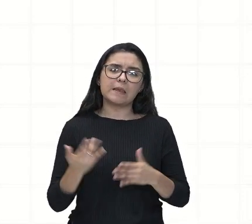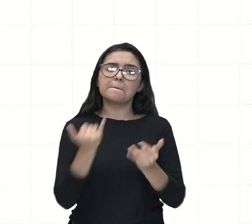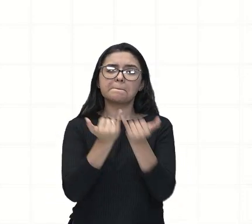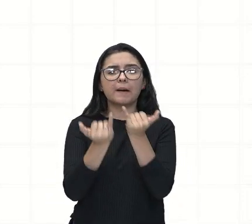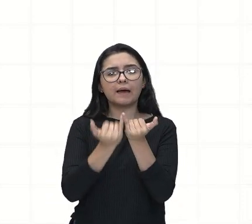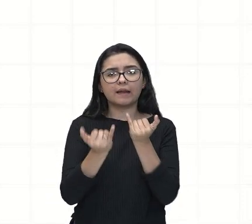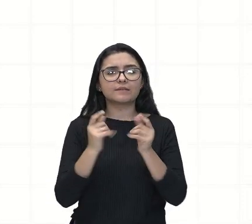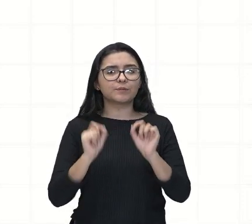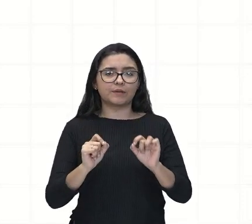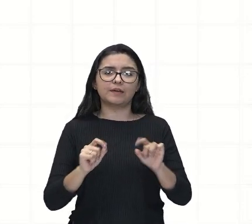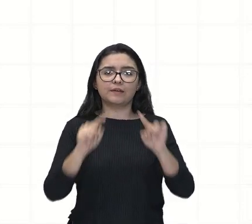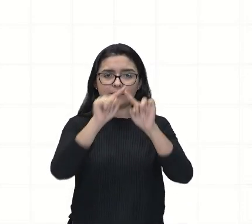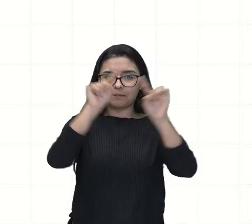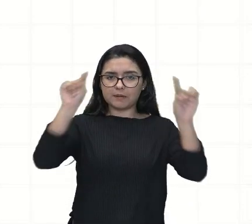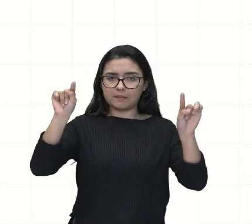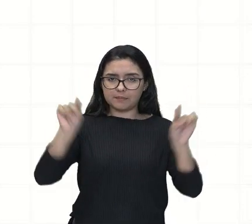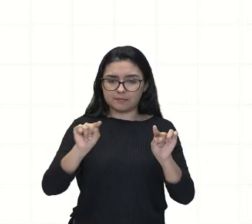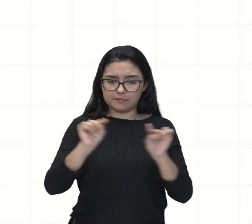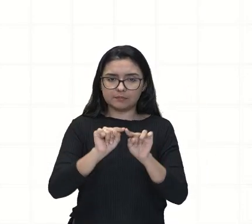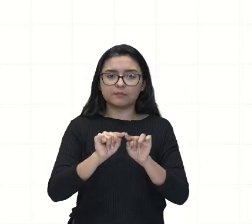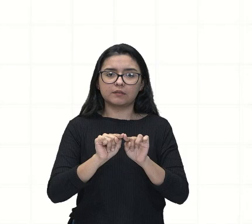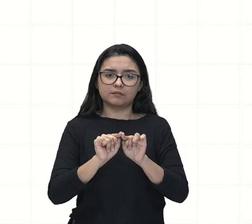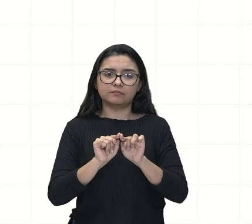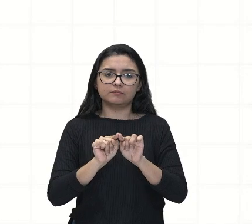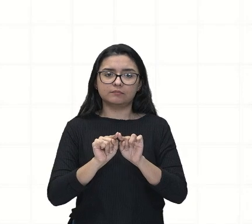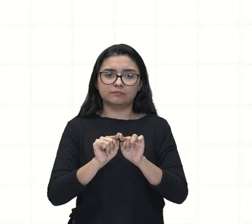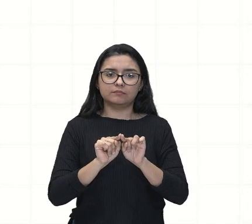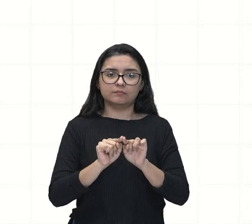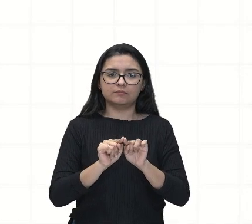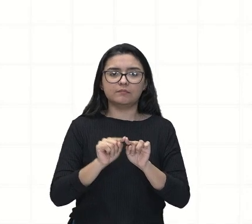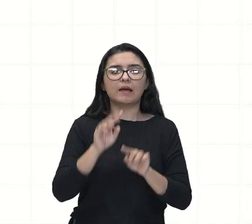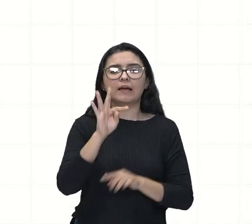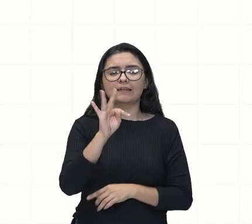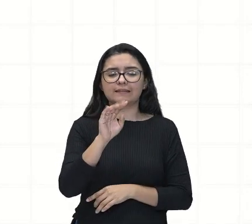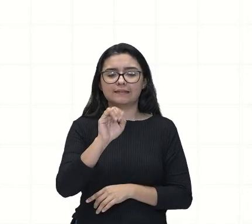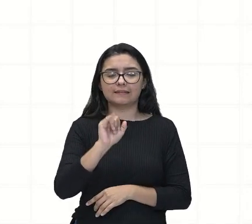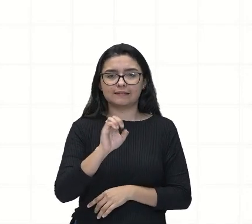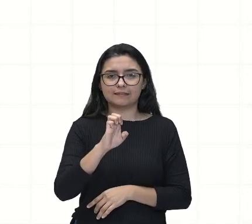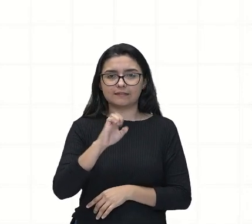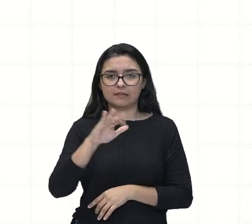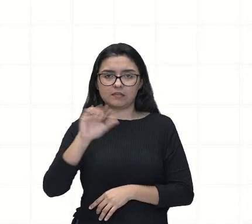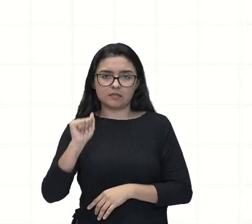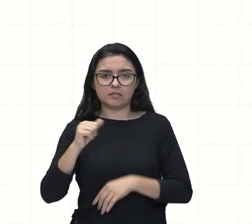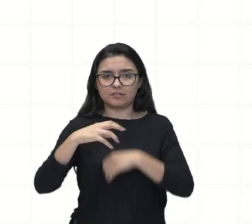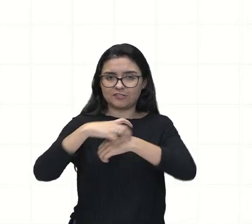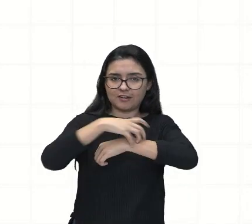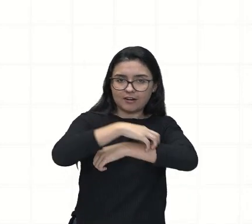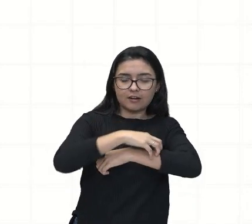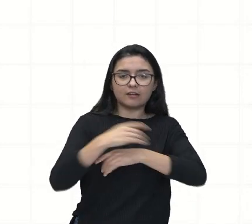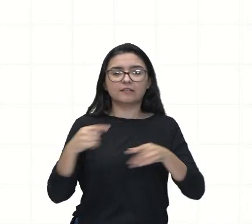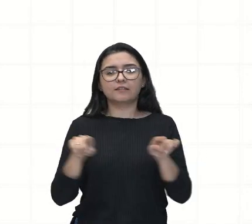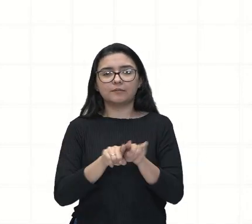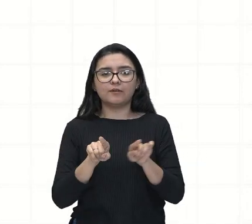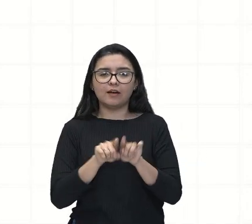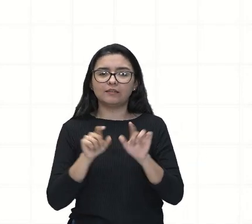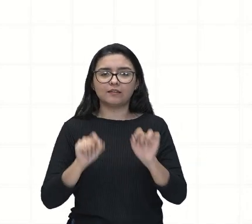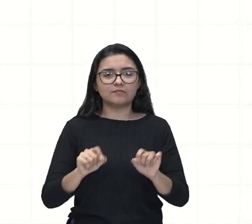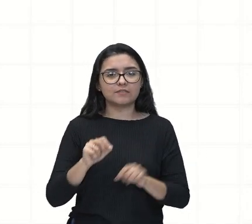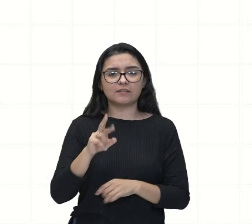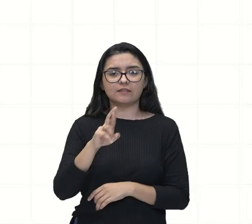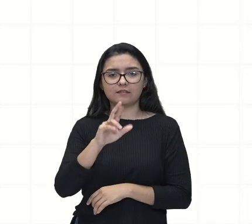de aranha, né, ou um radar, se você já viu um radar de